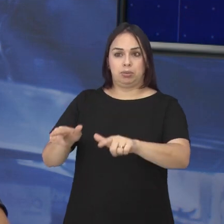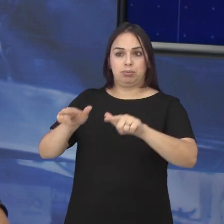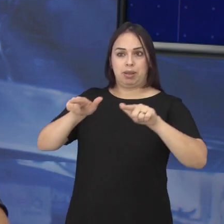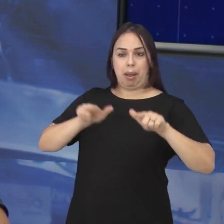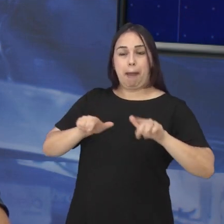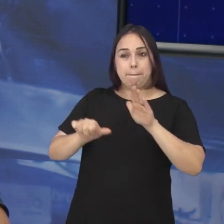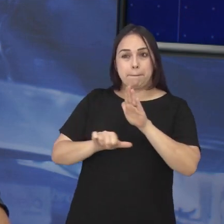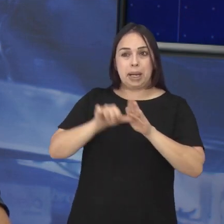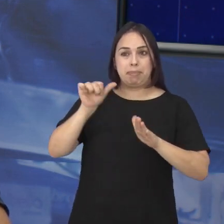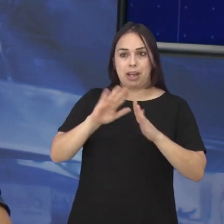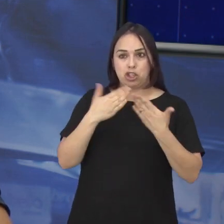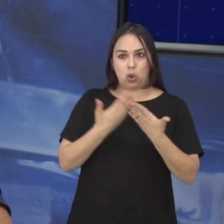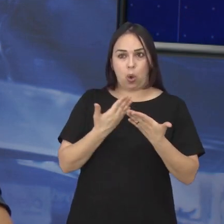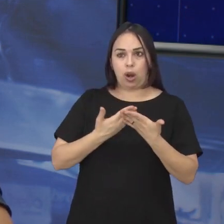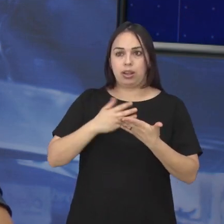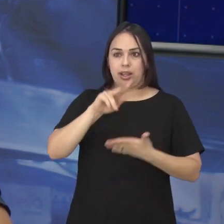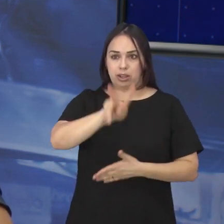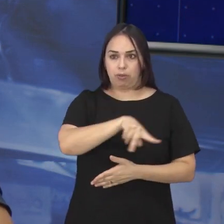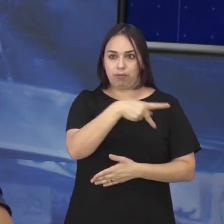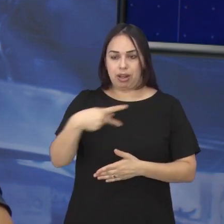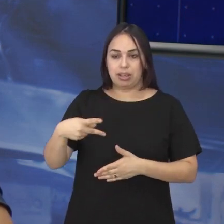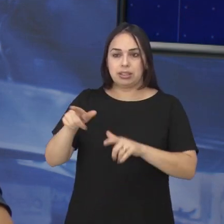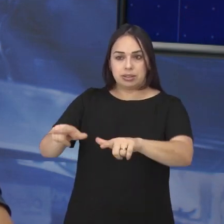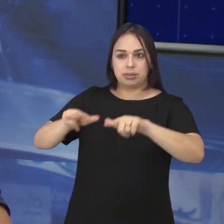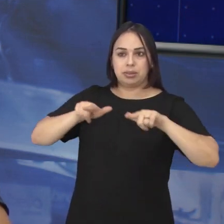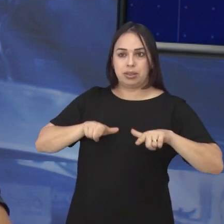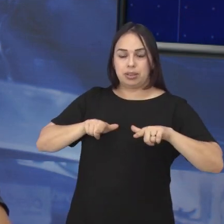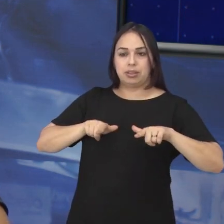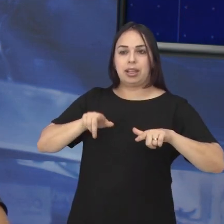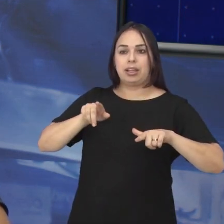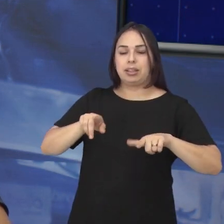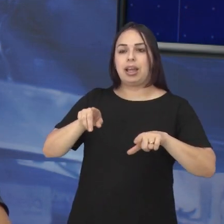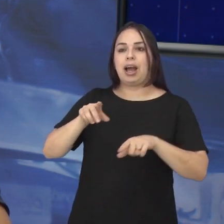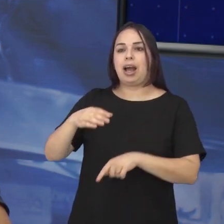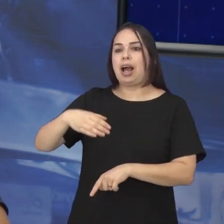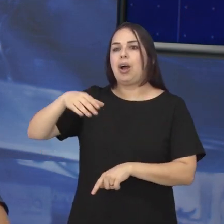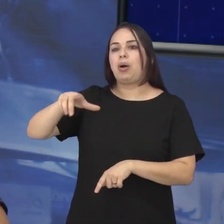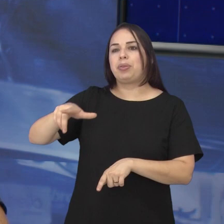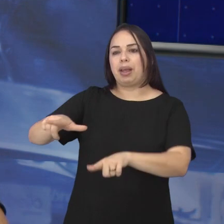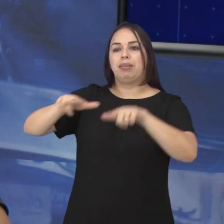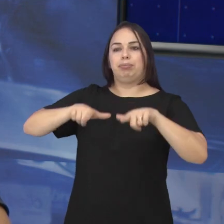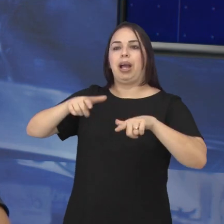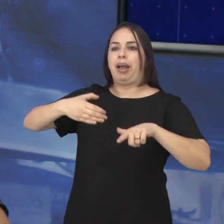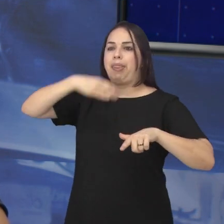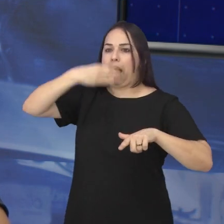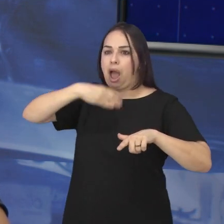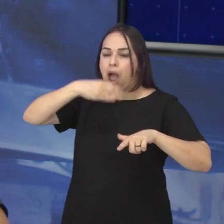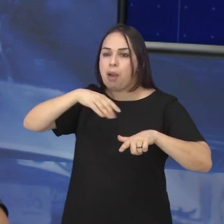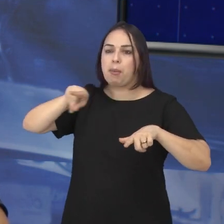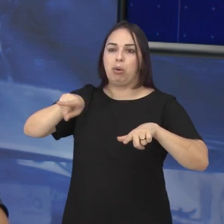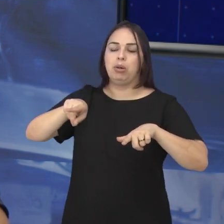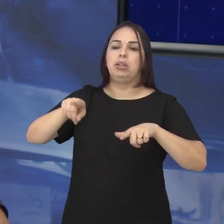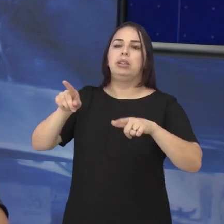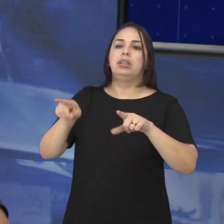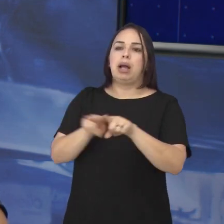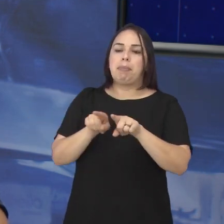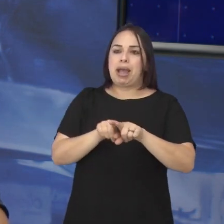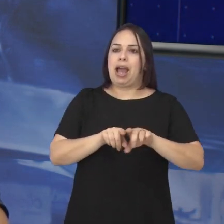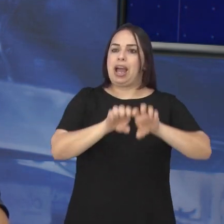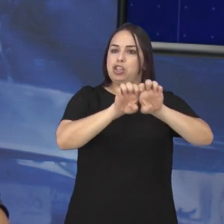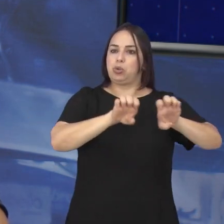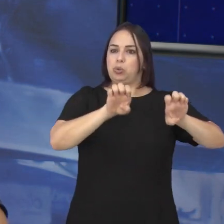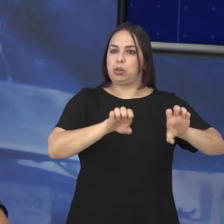nossa certificação, né, a primeira escola do Vale do Paraíba tem uma certificação da Apple, e para isso, obviamente, além de toda